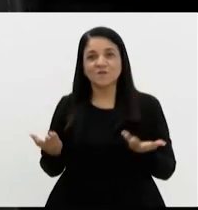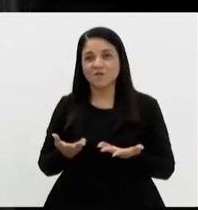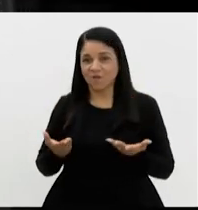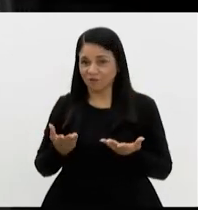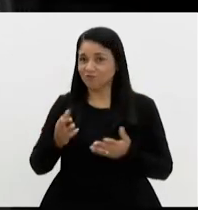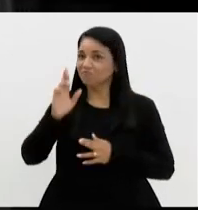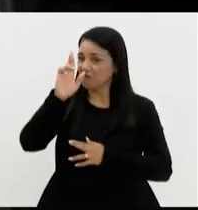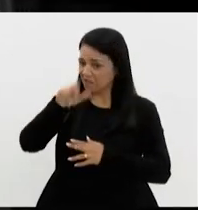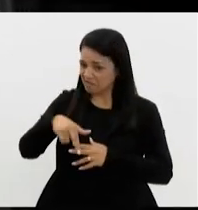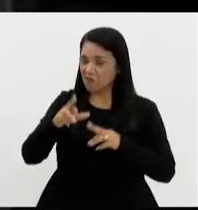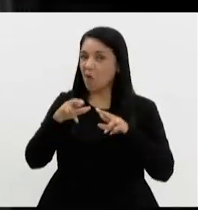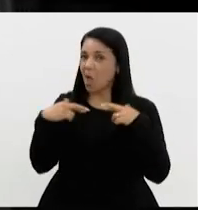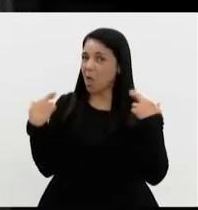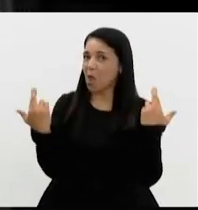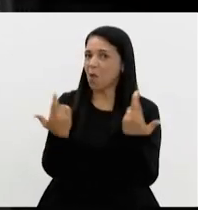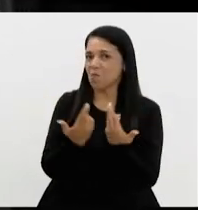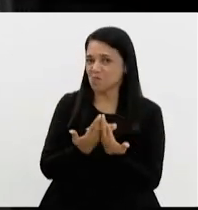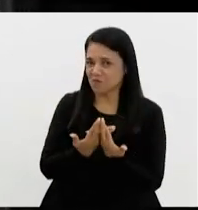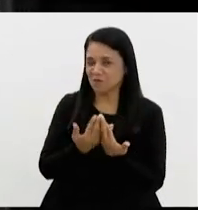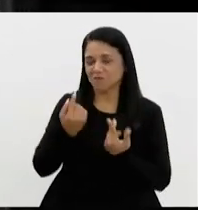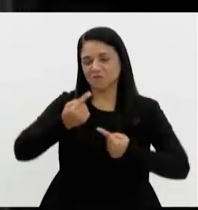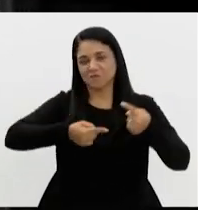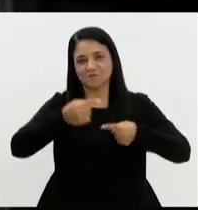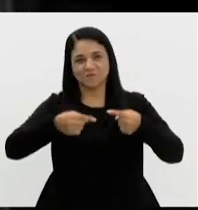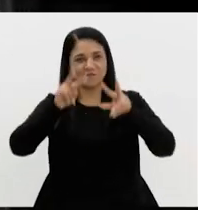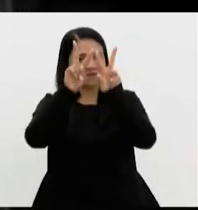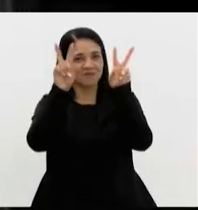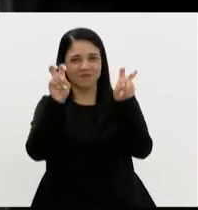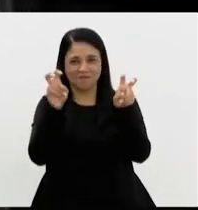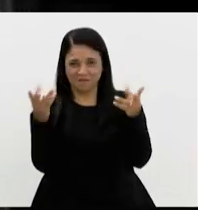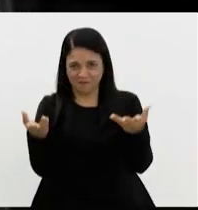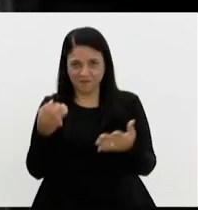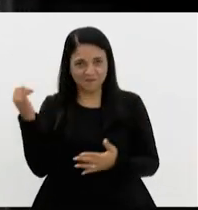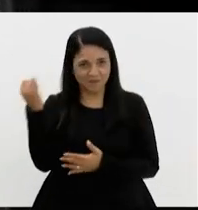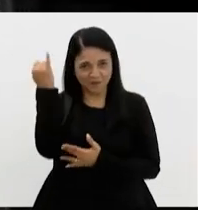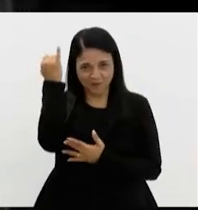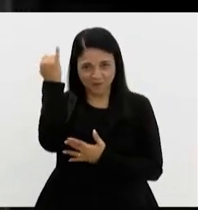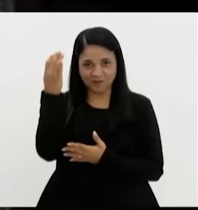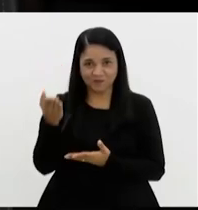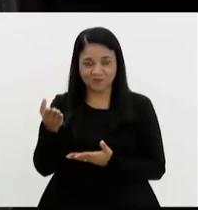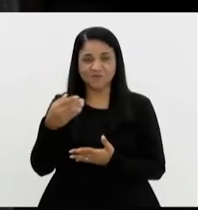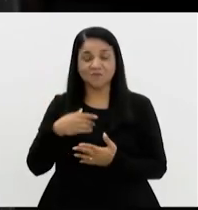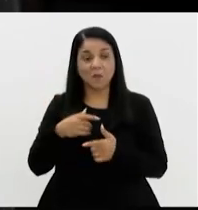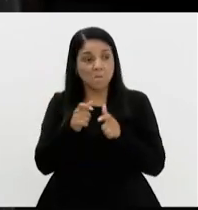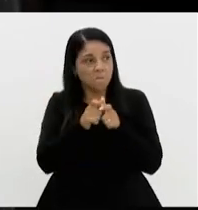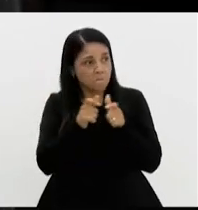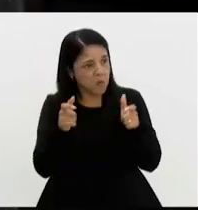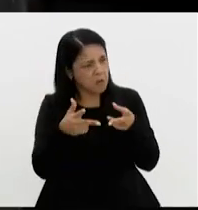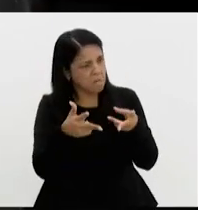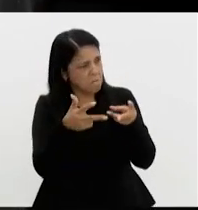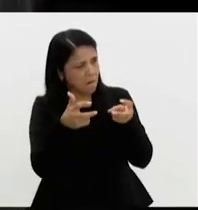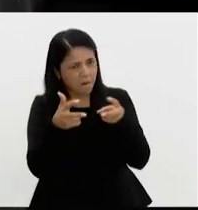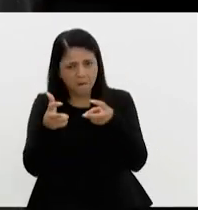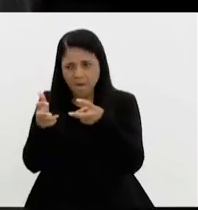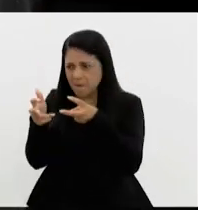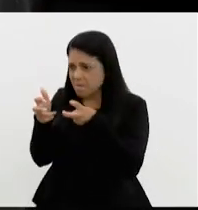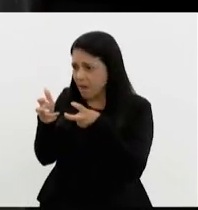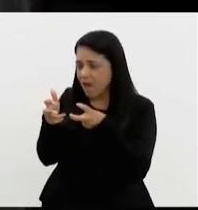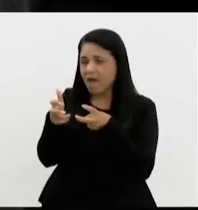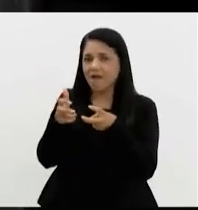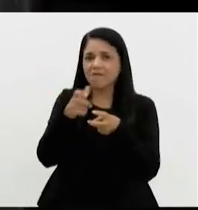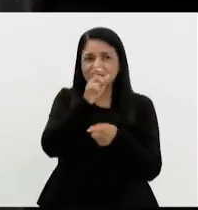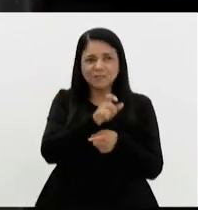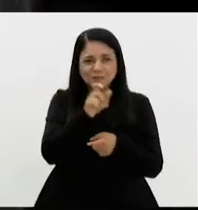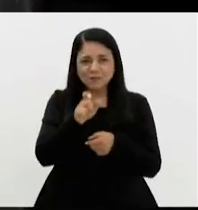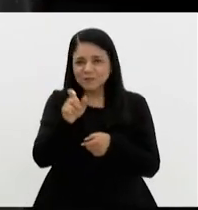hoje aqui para dialogar sobre temas que tais vejo que a grande maioria das pessoas